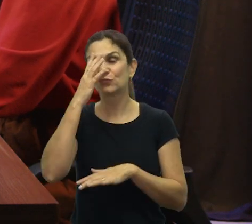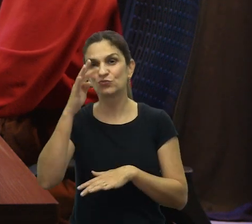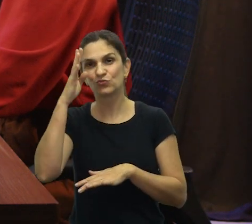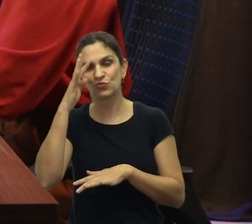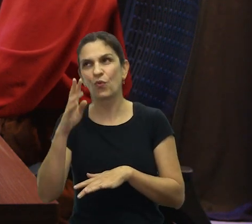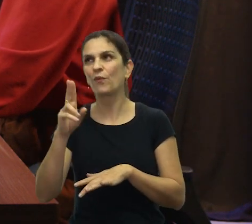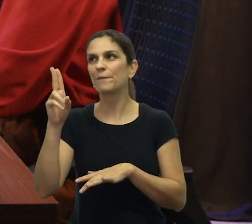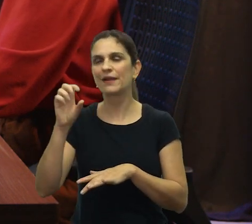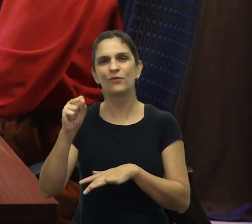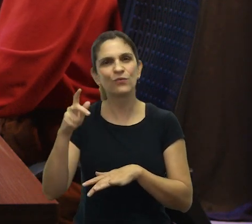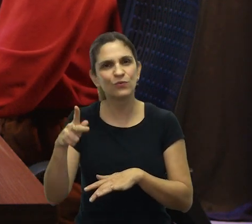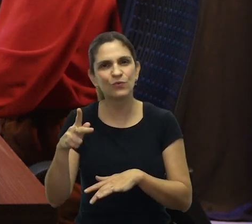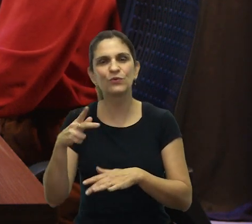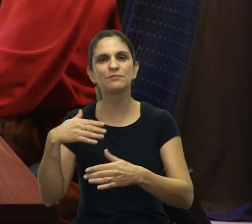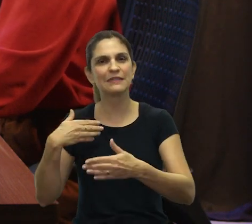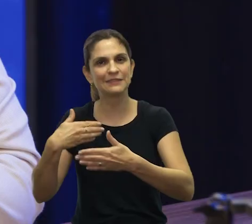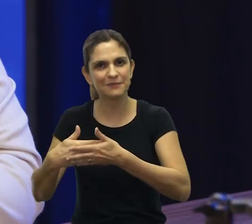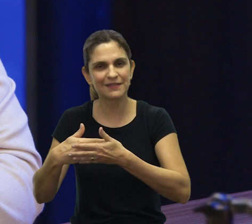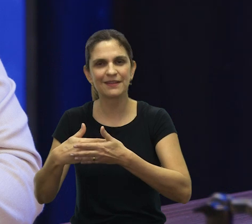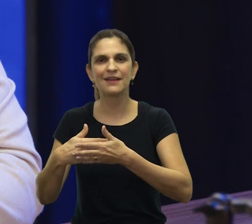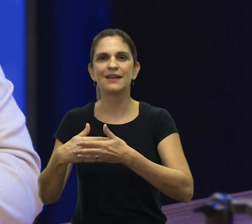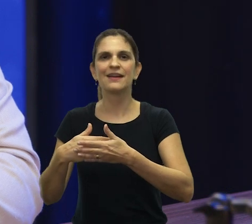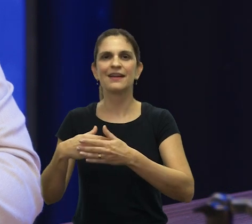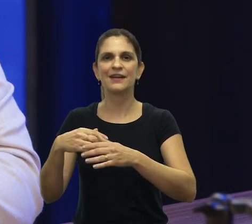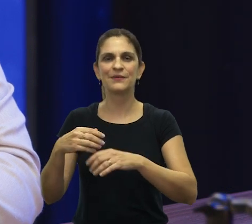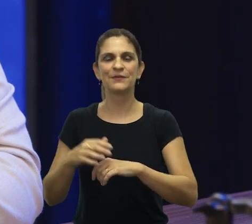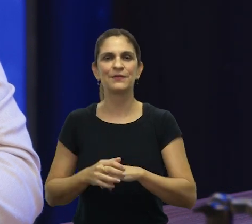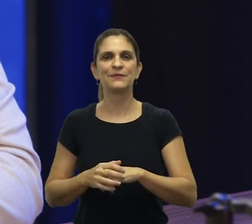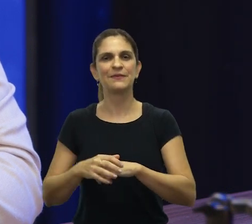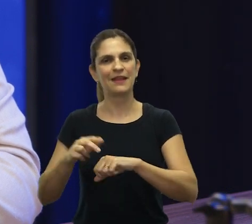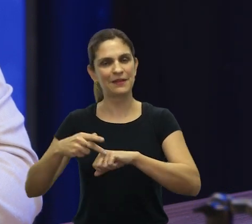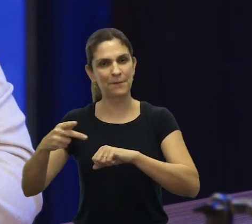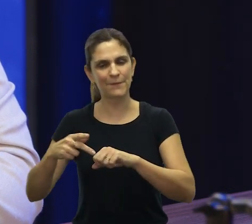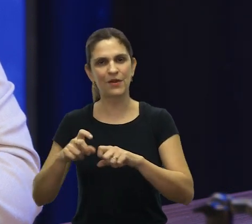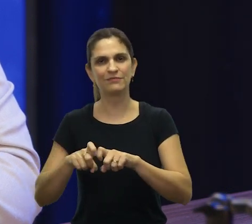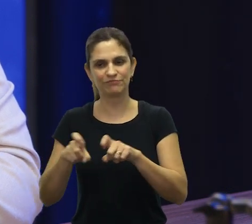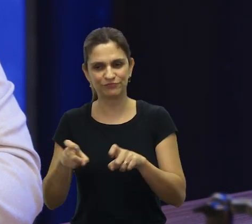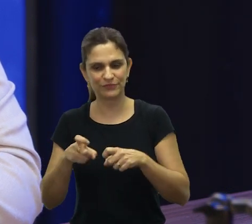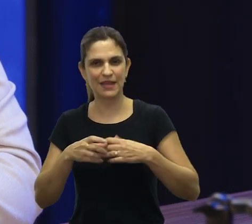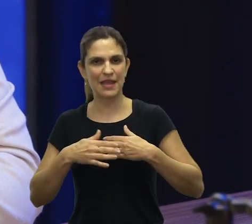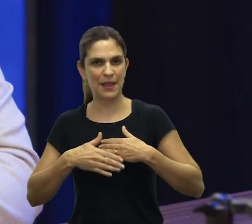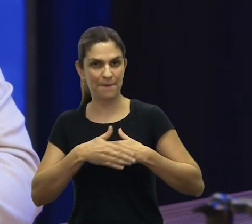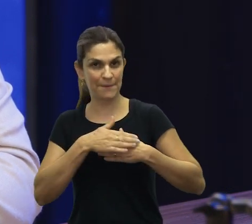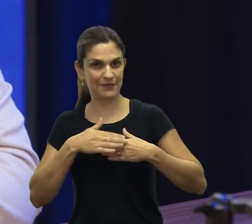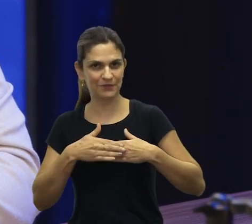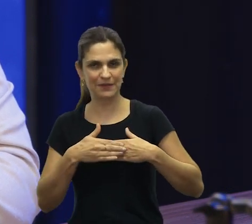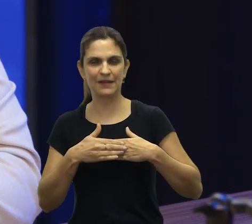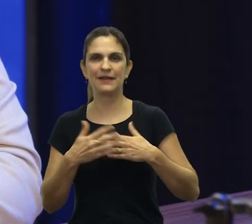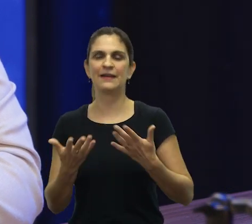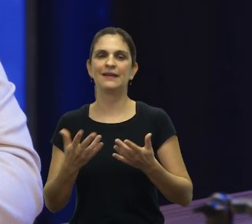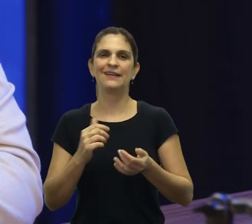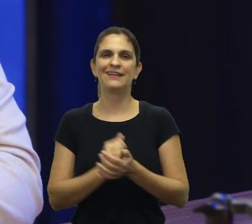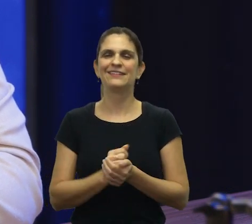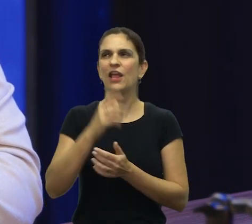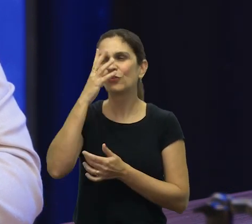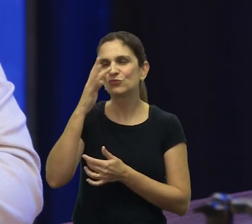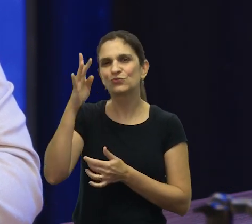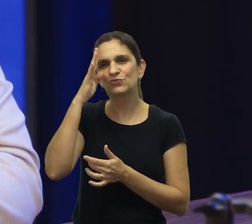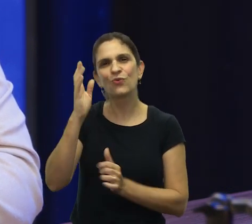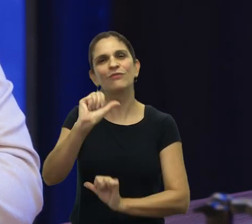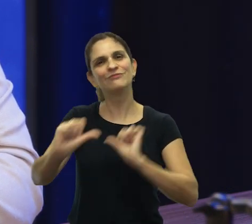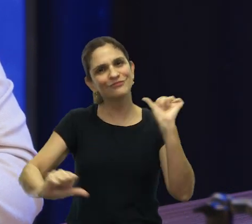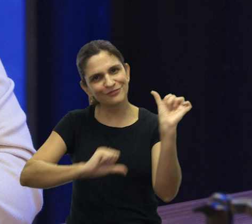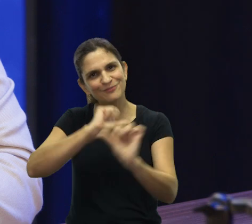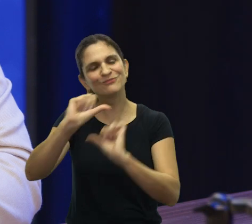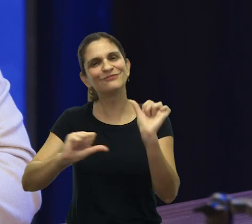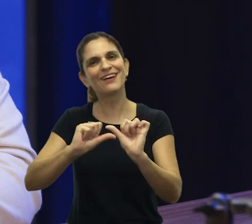um sonho de ir para a USP, fui para a USP Ribeirão, fazer ginecologia, obstetrícia e mastologia. Vim para Campo Grande, tinha o sonho